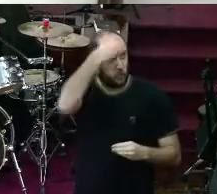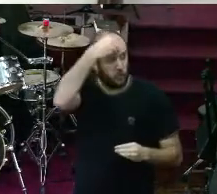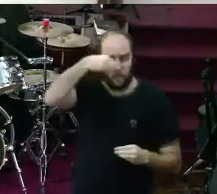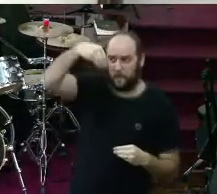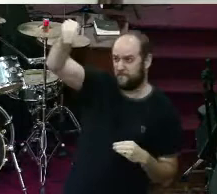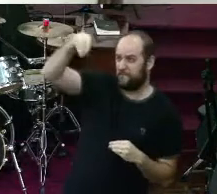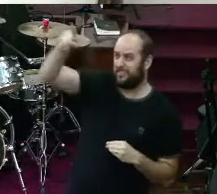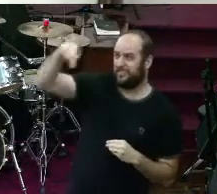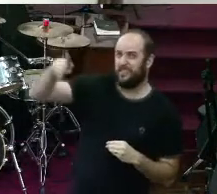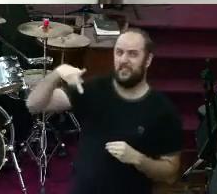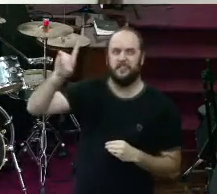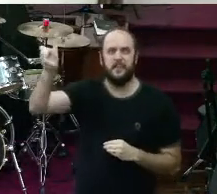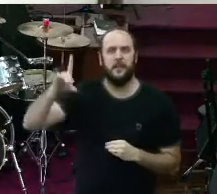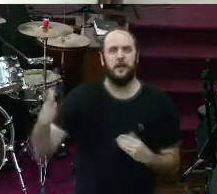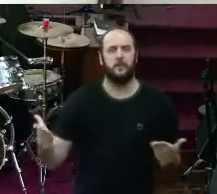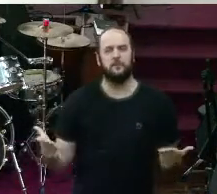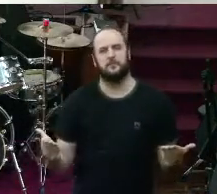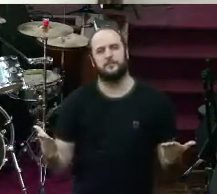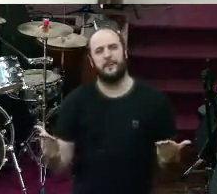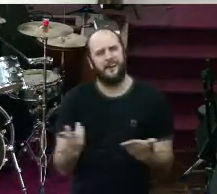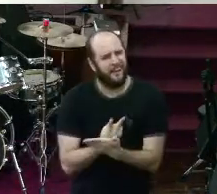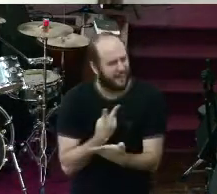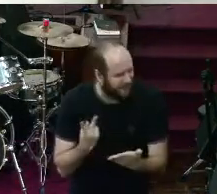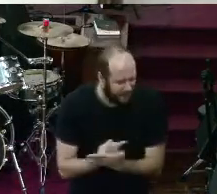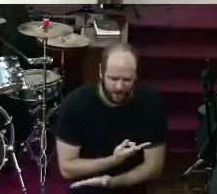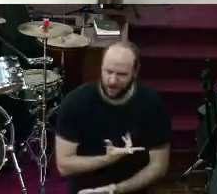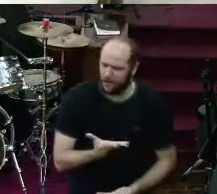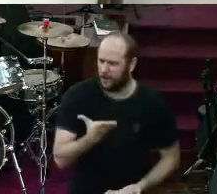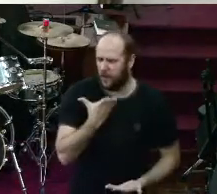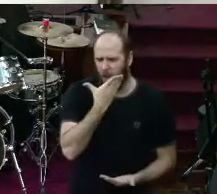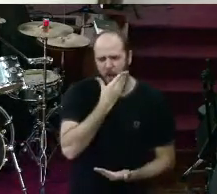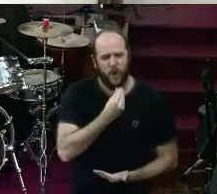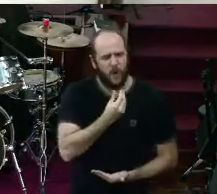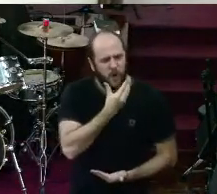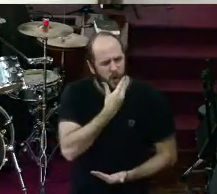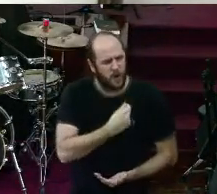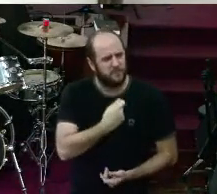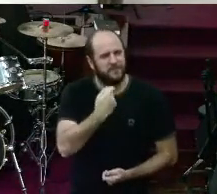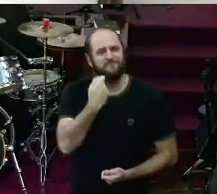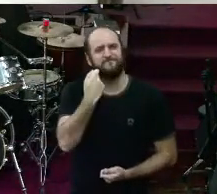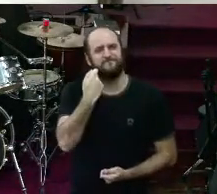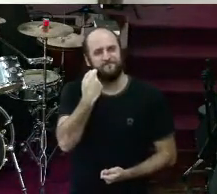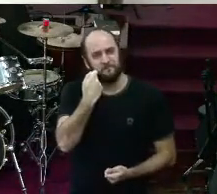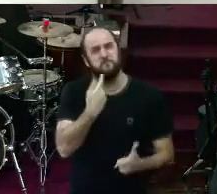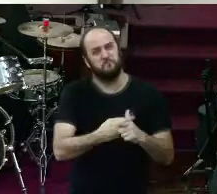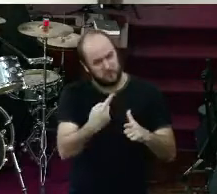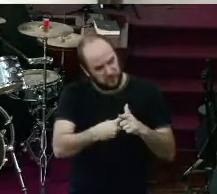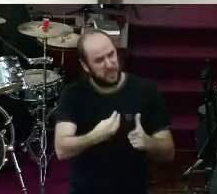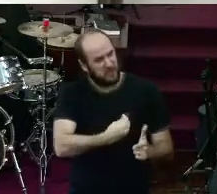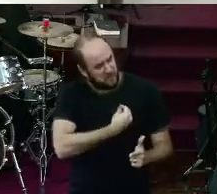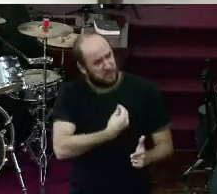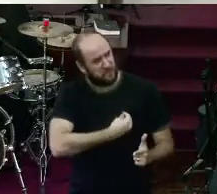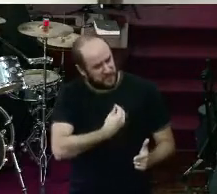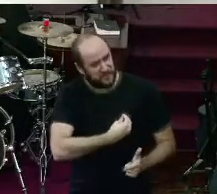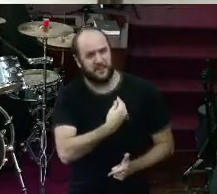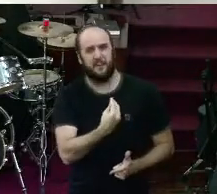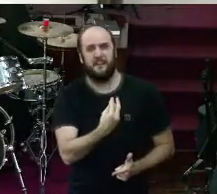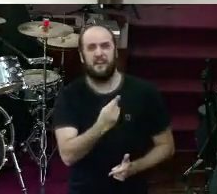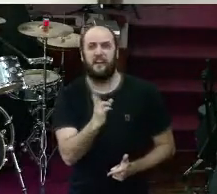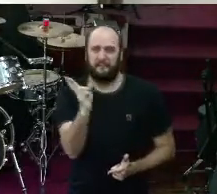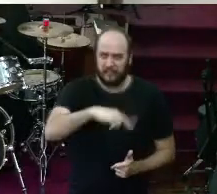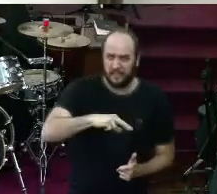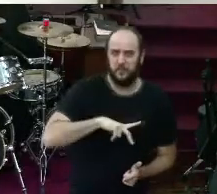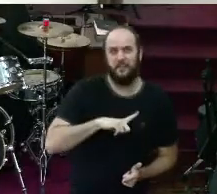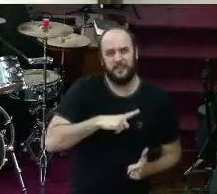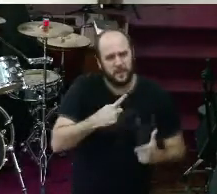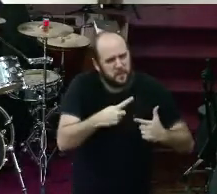que têm acontecido na humanidade, mas o homem tem colhido muitas vezes aquilo que ele próprio plantou, porque ele está morto nos seus delitos